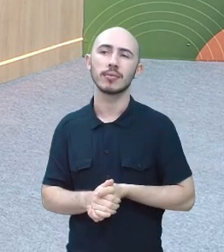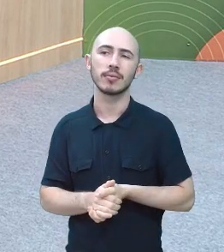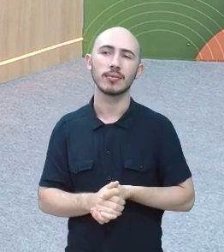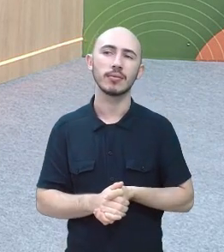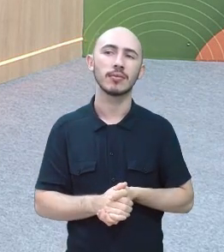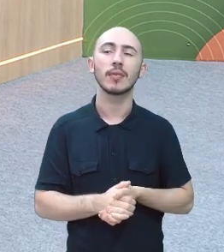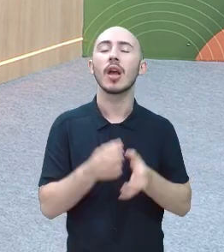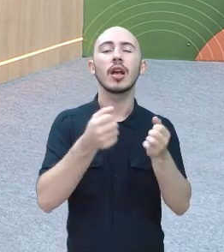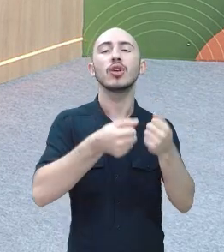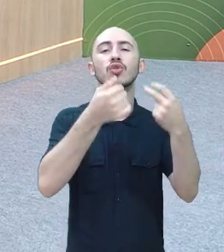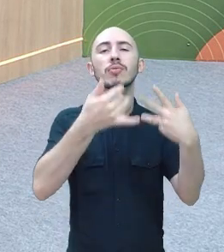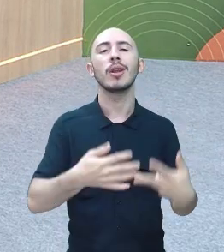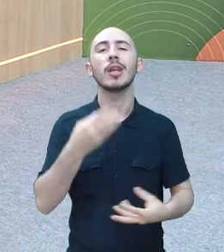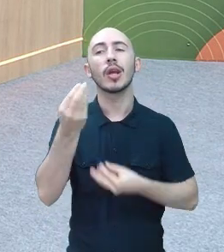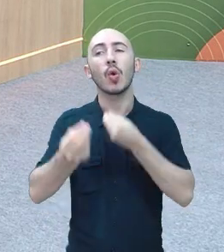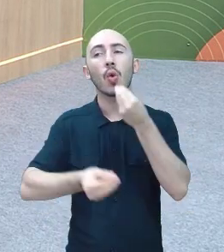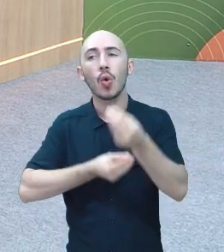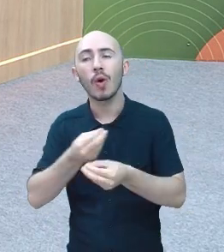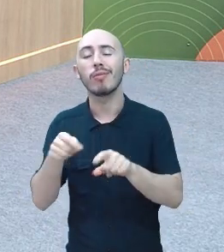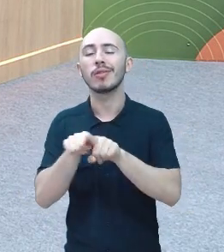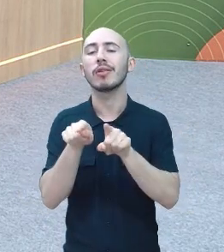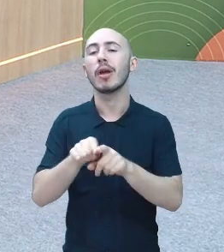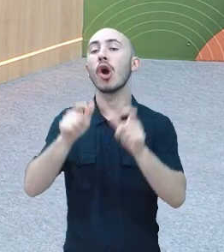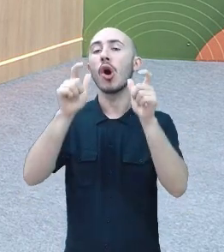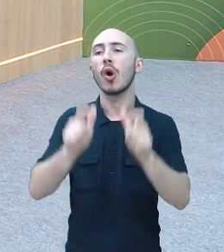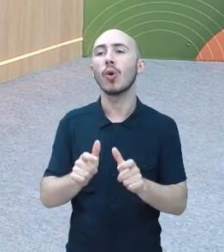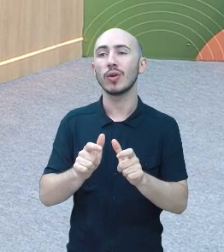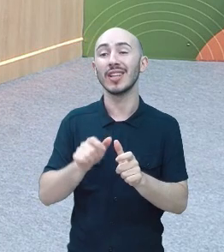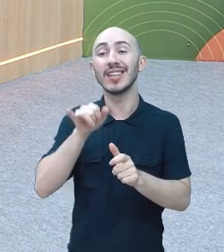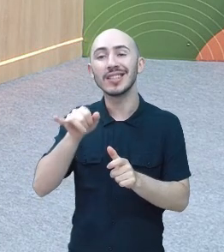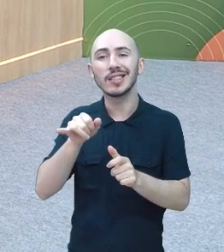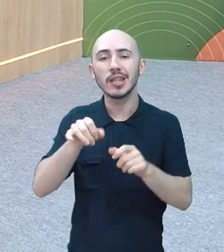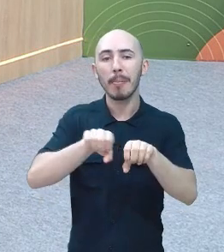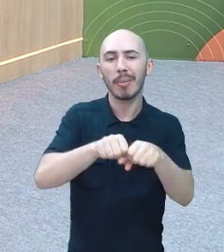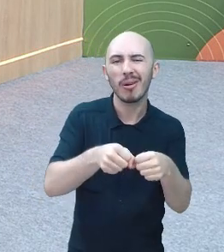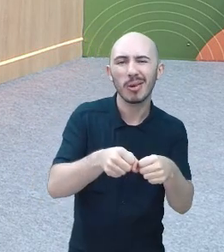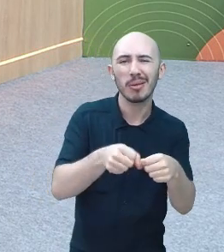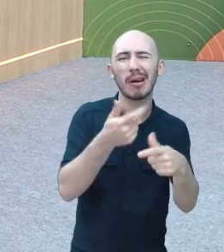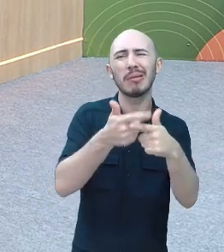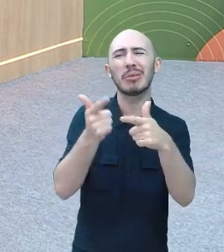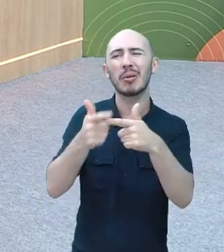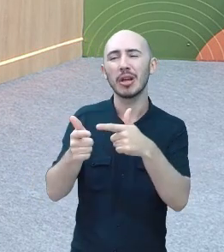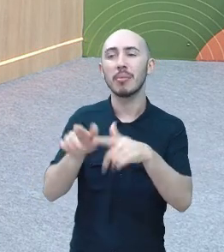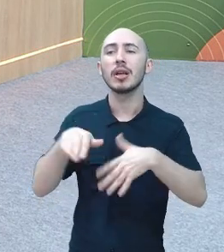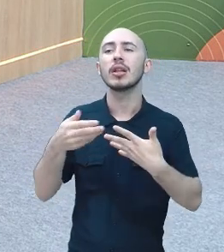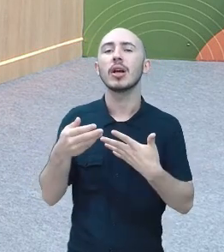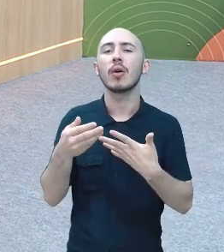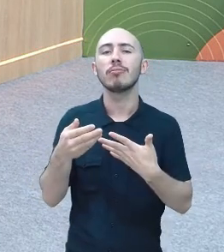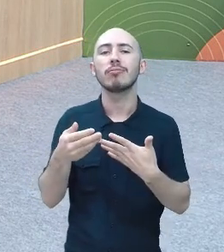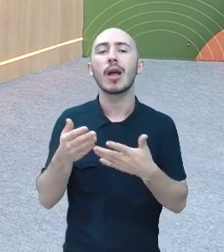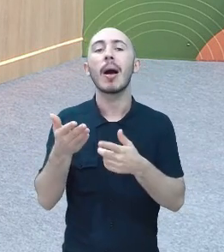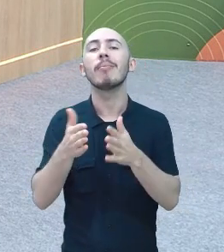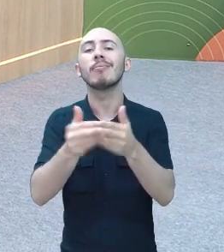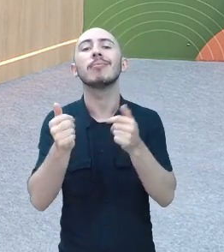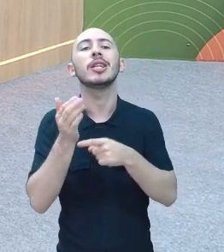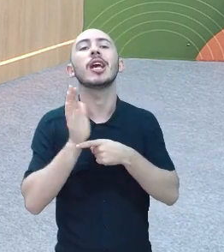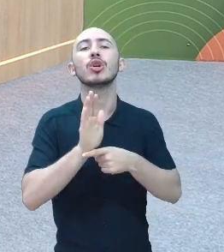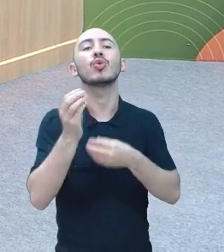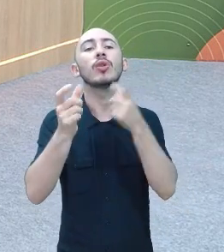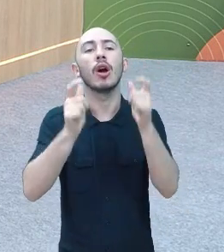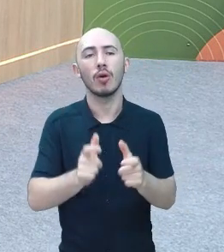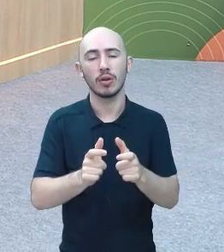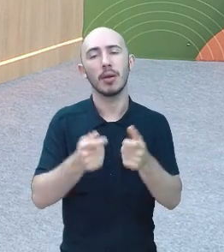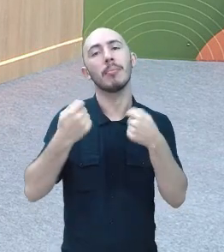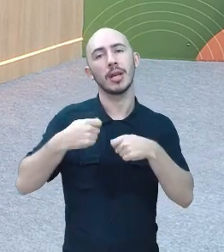E explique como e onde recorrer caso o produto apresente defeitos, né? A quem eu posso pedir socorro caso o meu